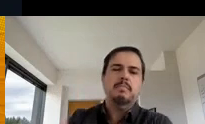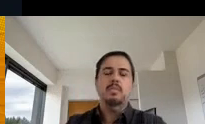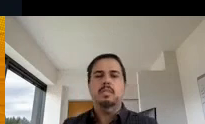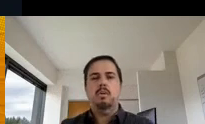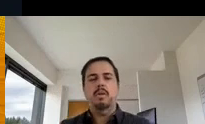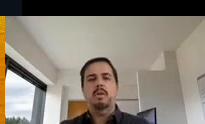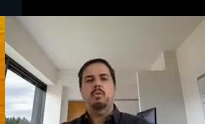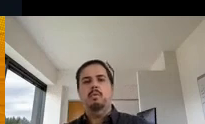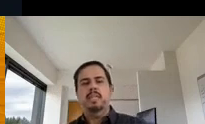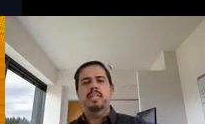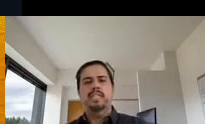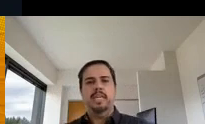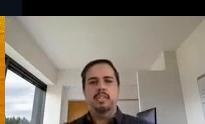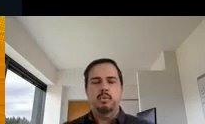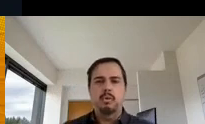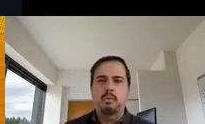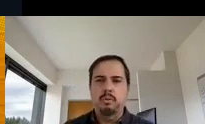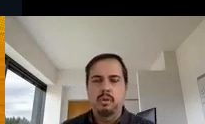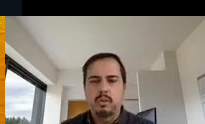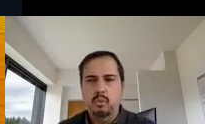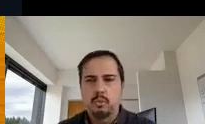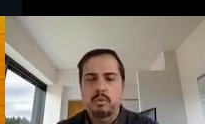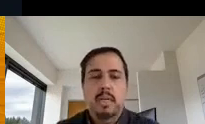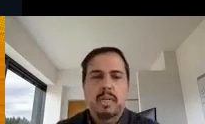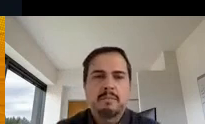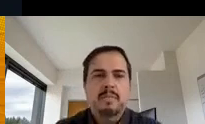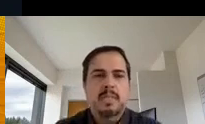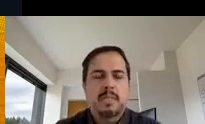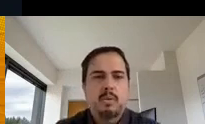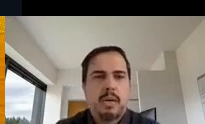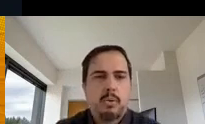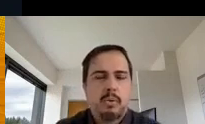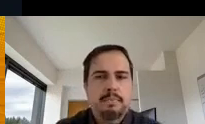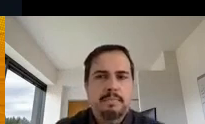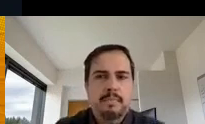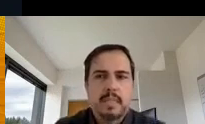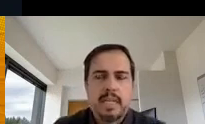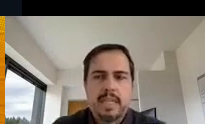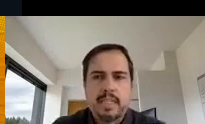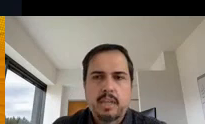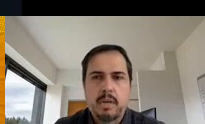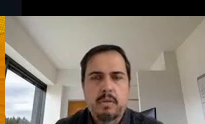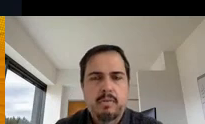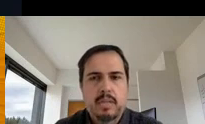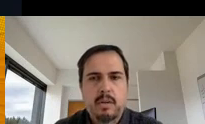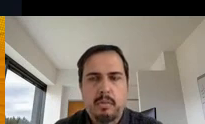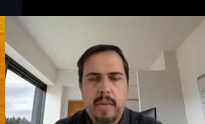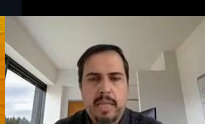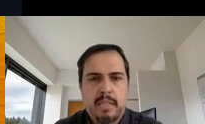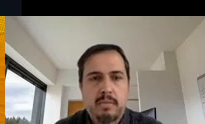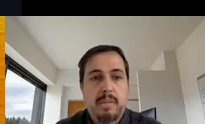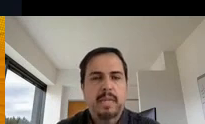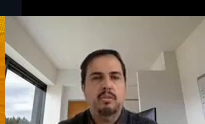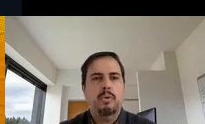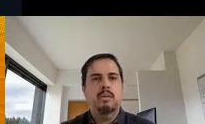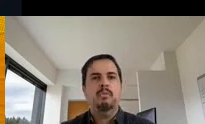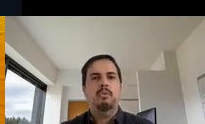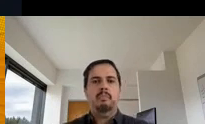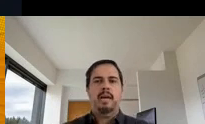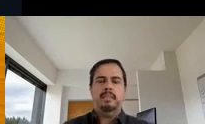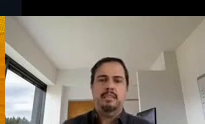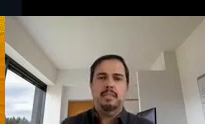erro. Você tem o erro inteligente, o erro burro e o erro estúpido. Você tem o erro inteligente, que é o erro que você comete